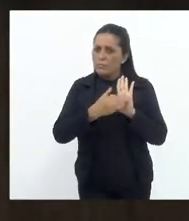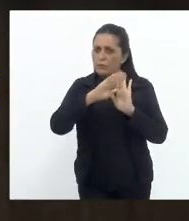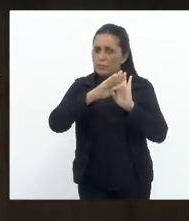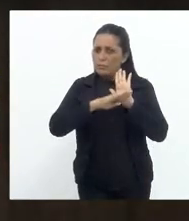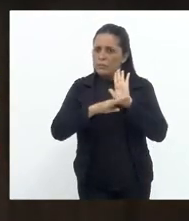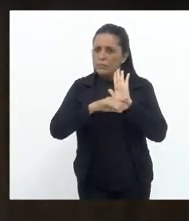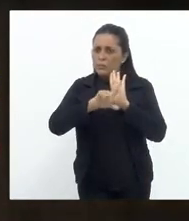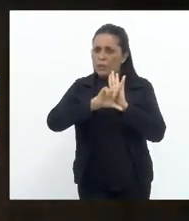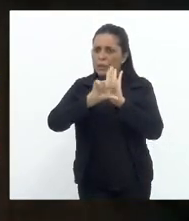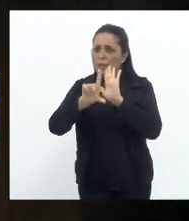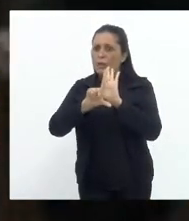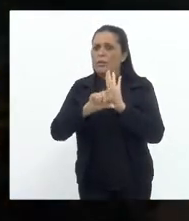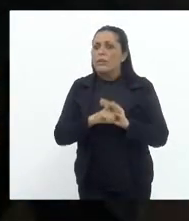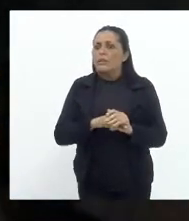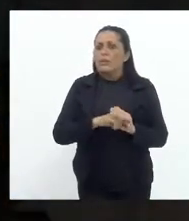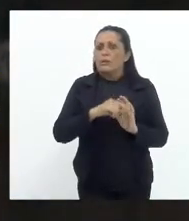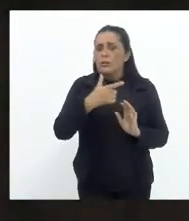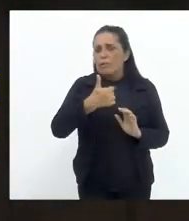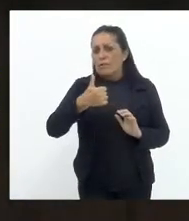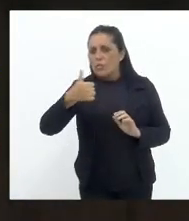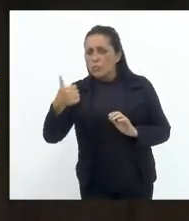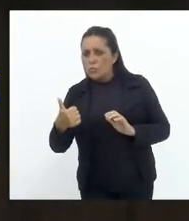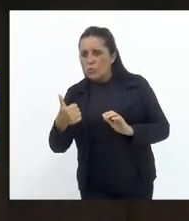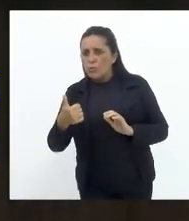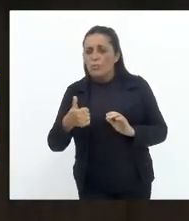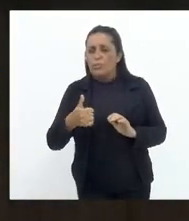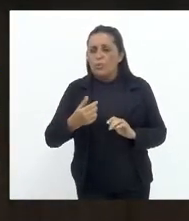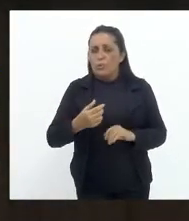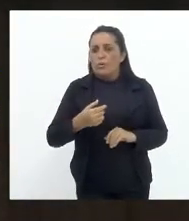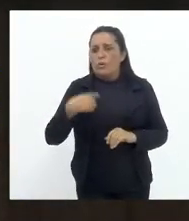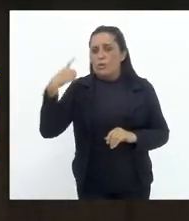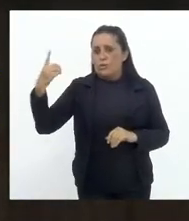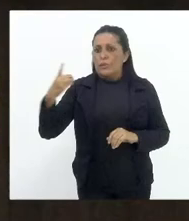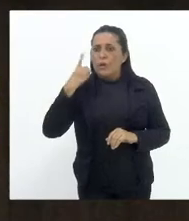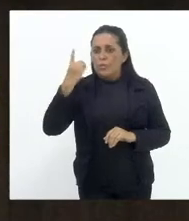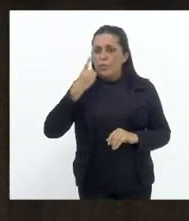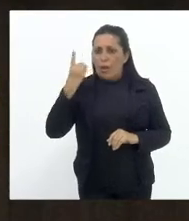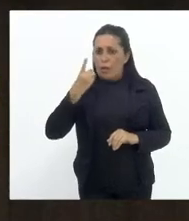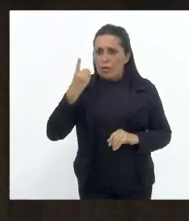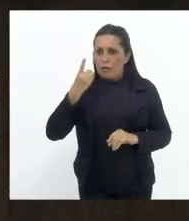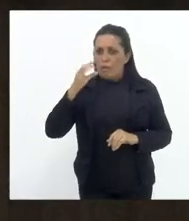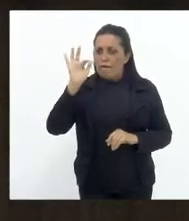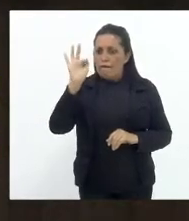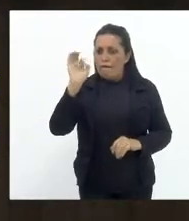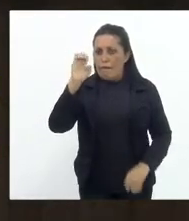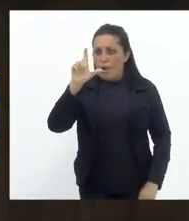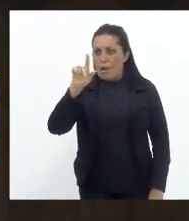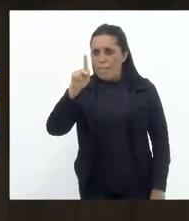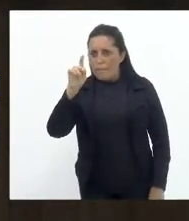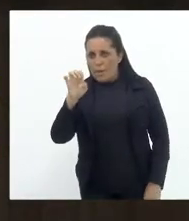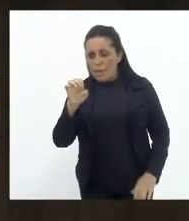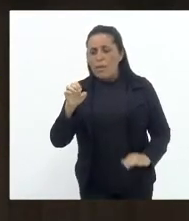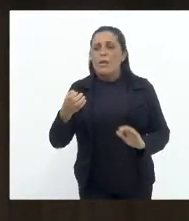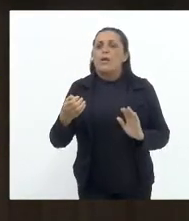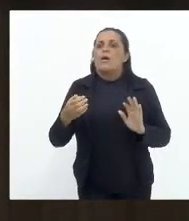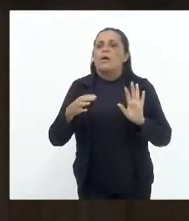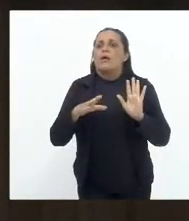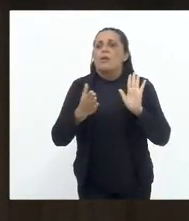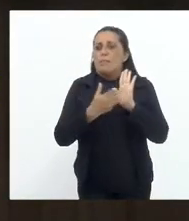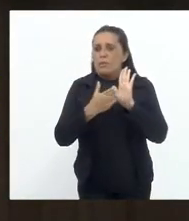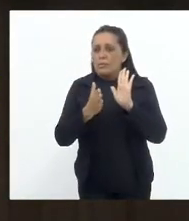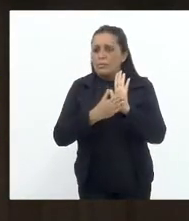4099 2021 Deputado Felipe poubel o parecer é favorável às emendas um dois três quatro